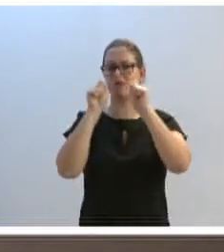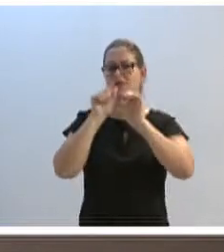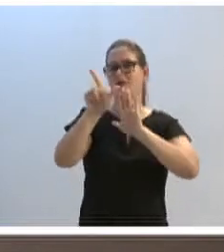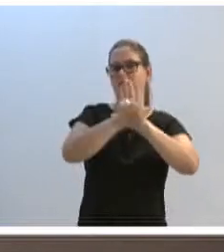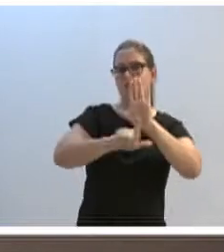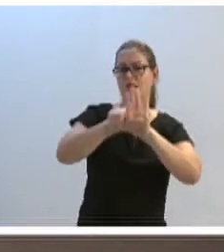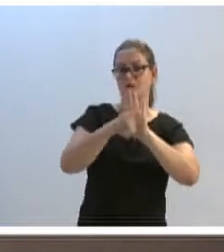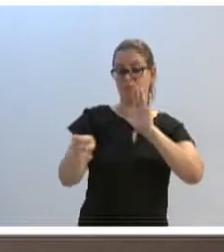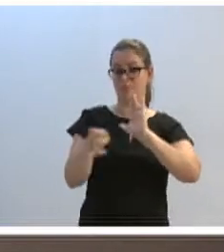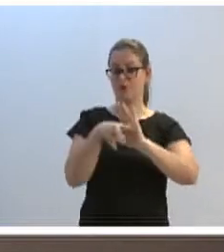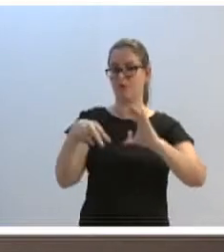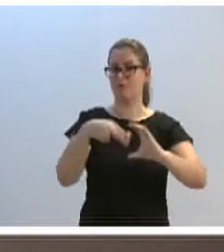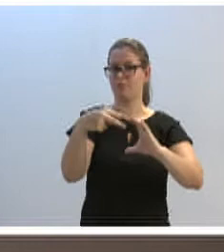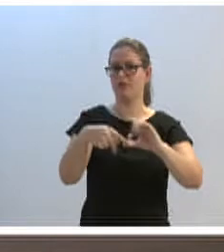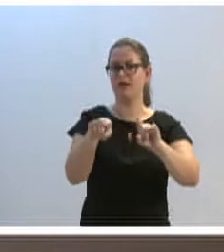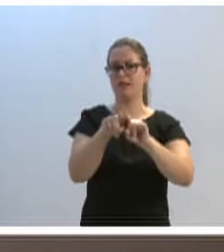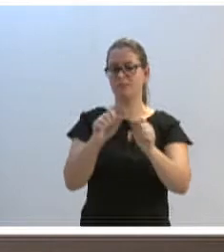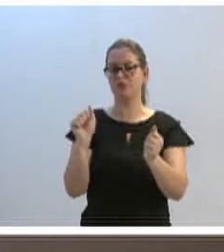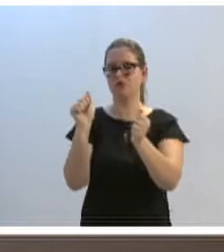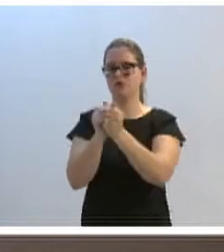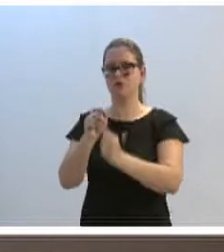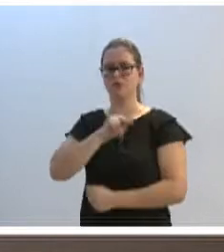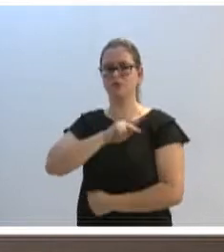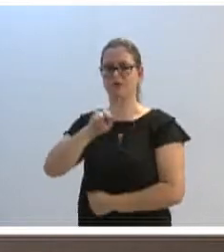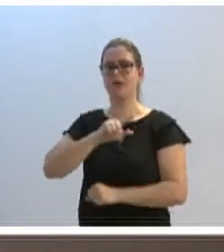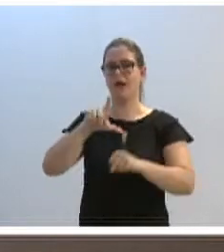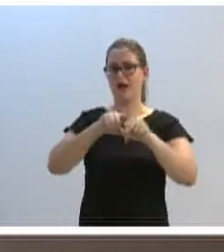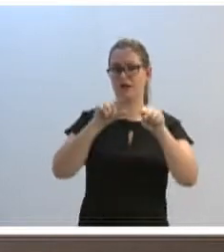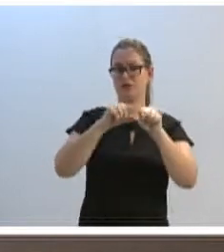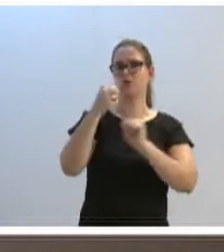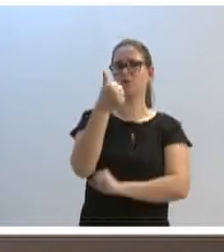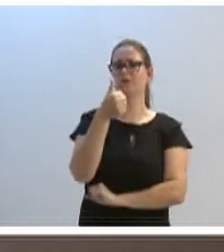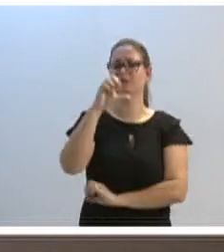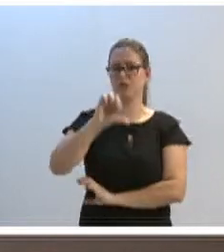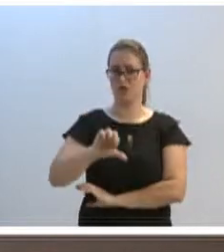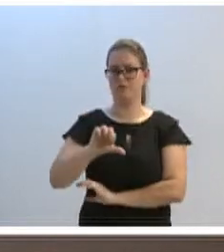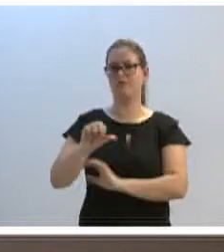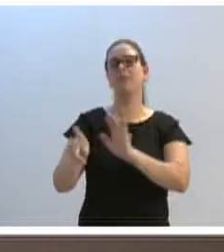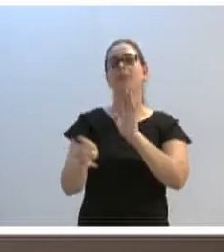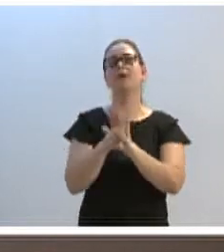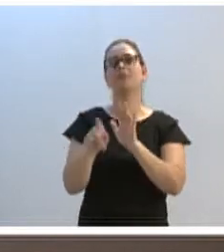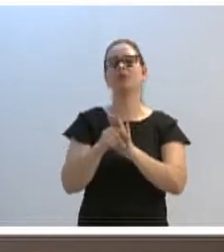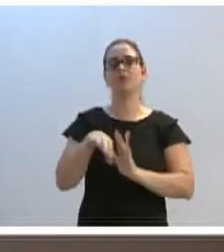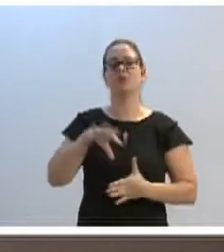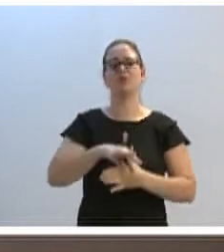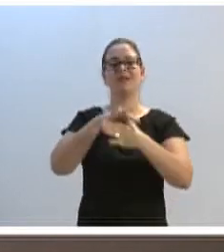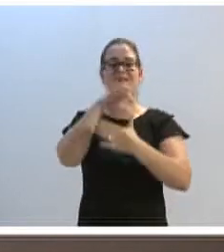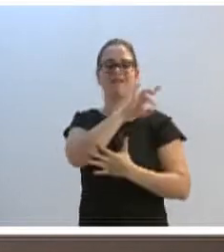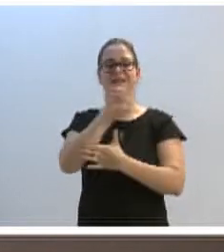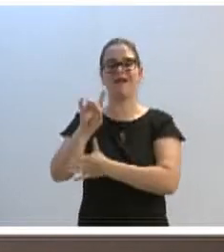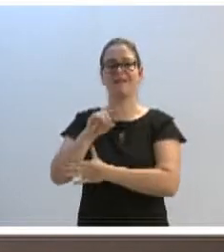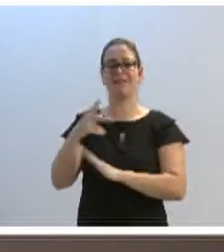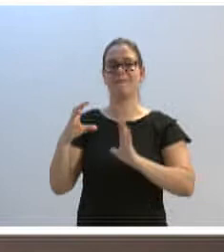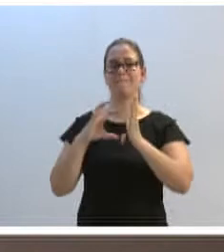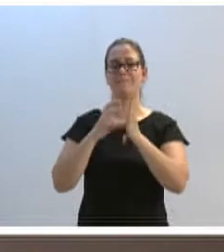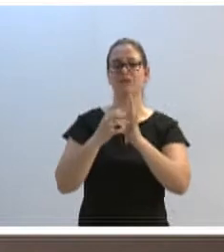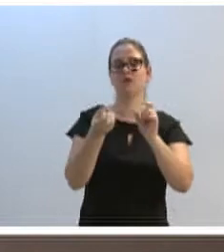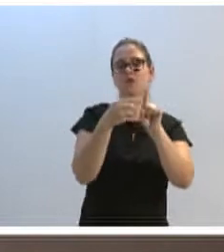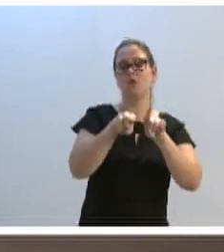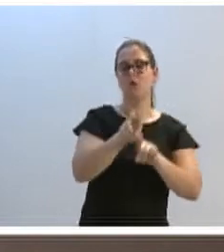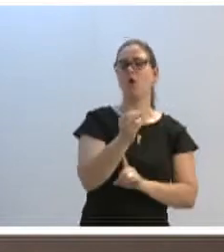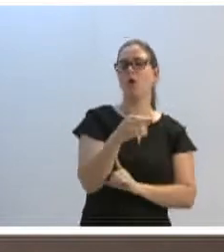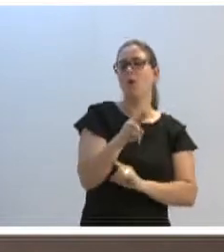da Câmara e protocolados junto à presidência. Artigo 19. Pelos líderes de cada partido ou bloco parlamentar.